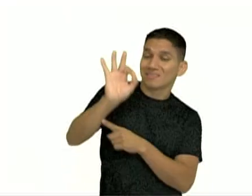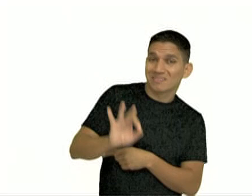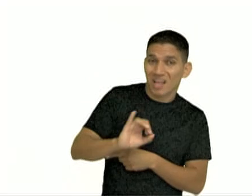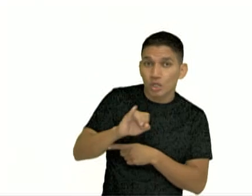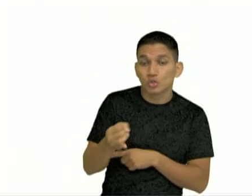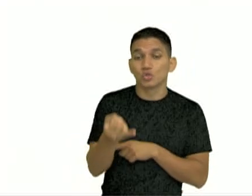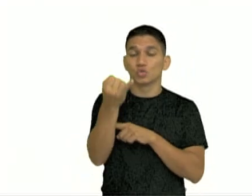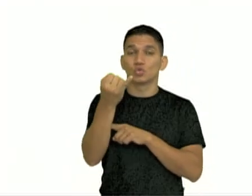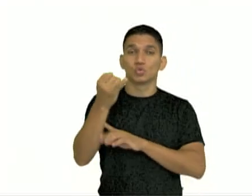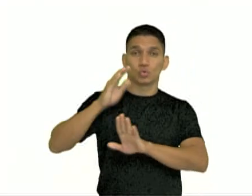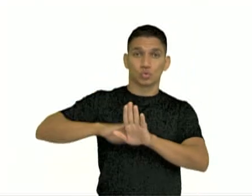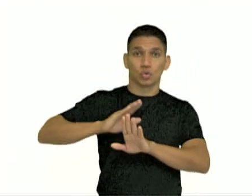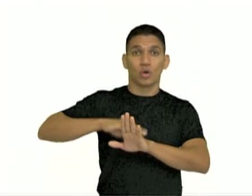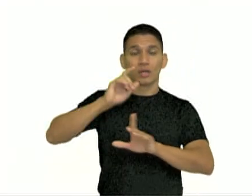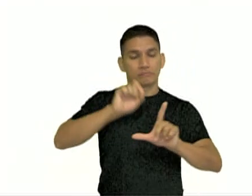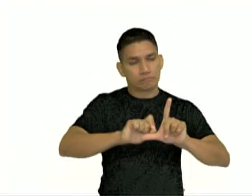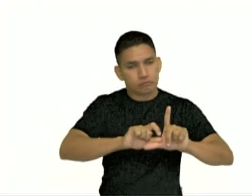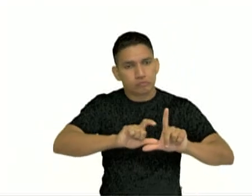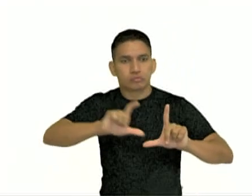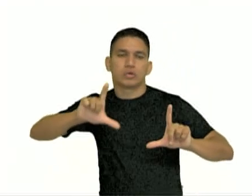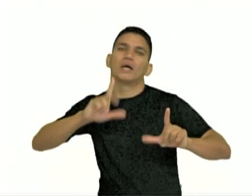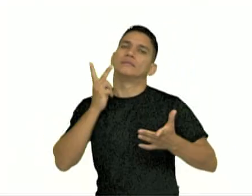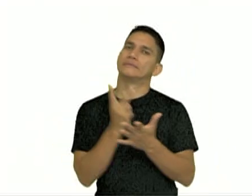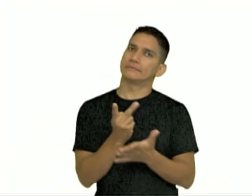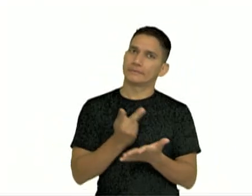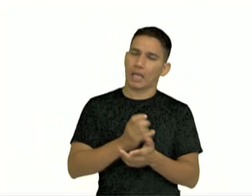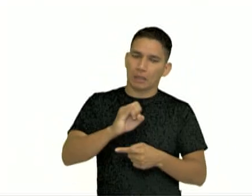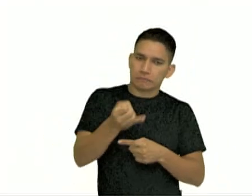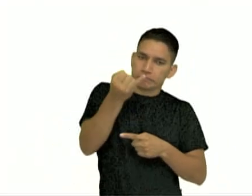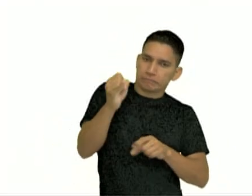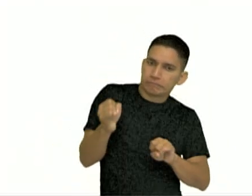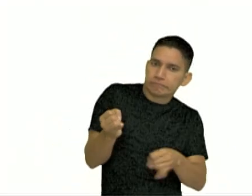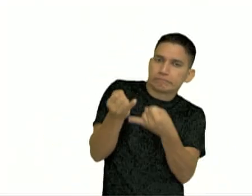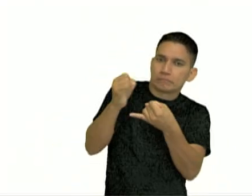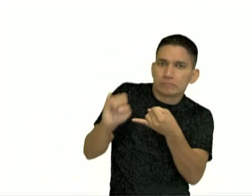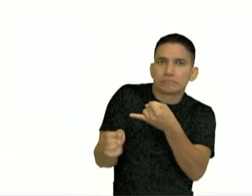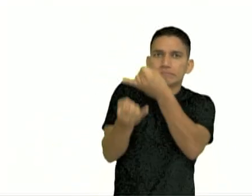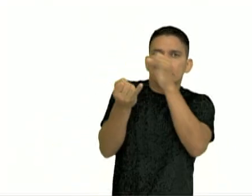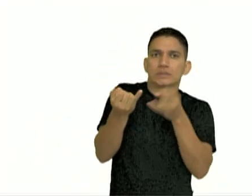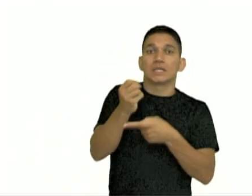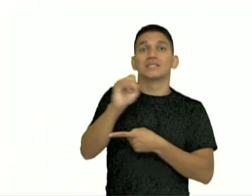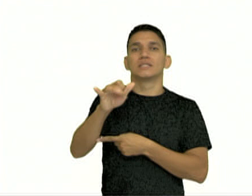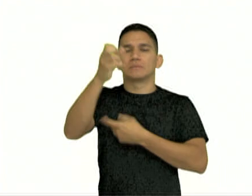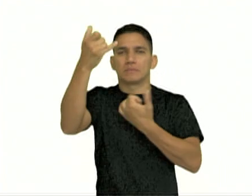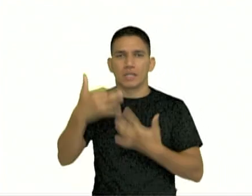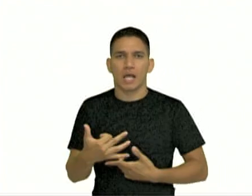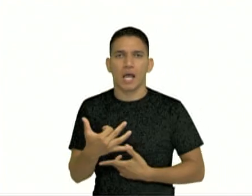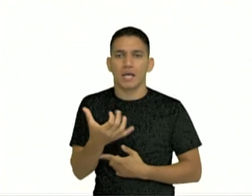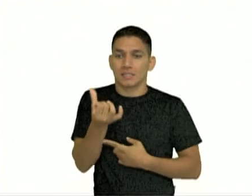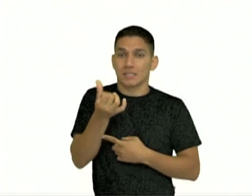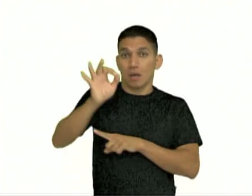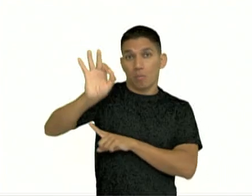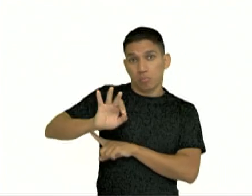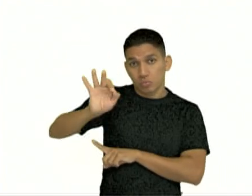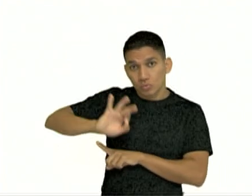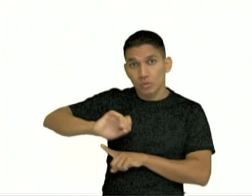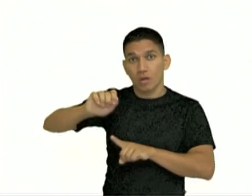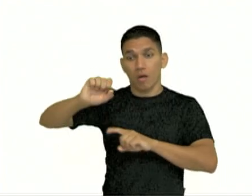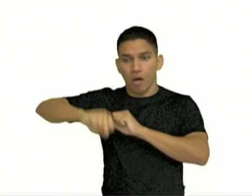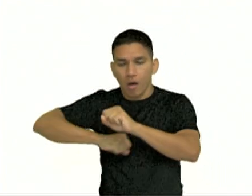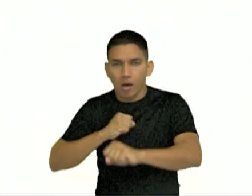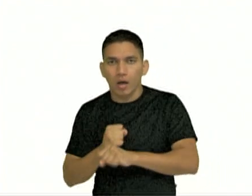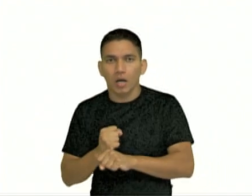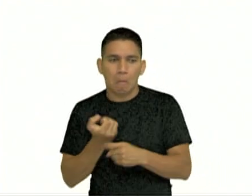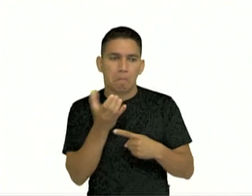uma taxa de crescimento. Se a gente fala uma taxa de 6% ao ano, com capitalização mensal, ou